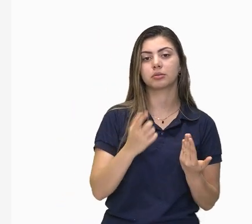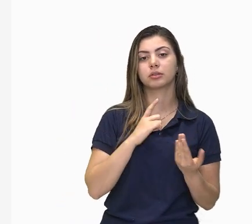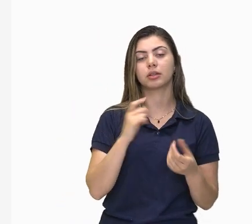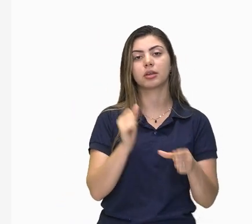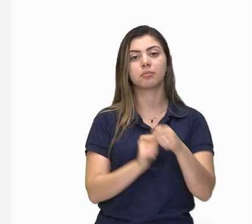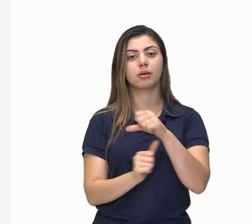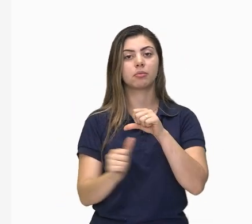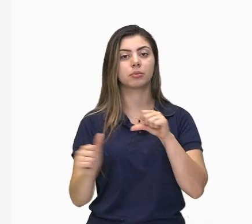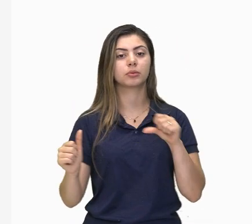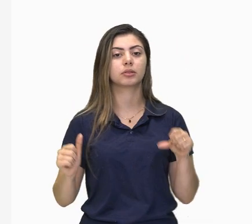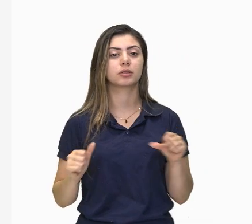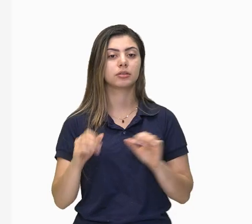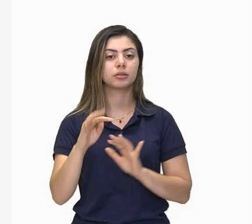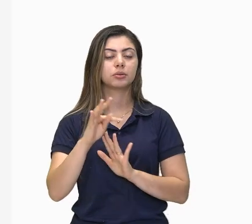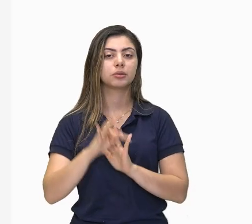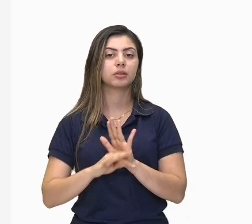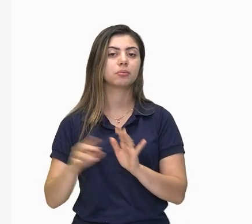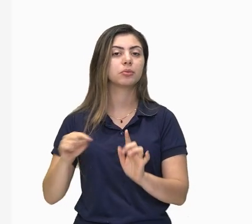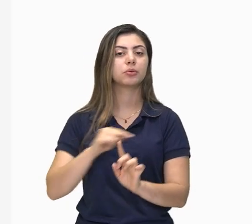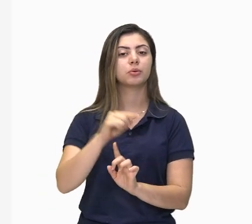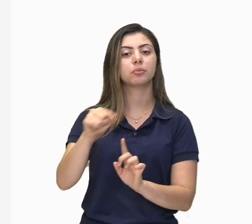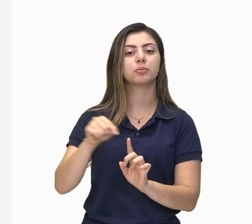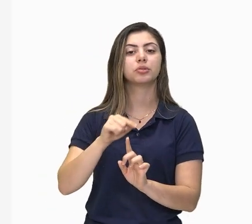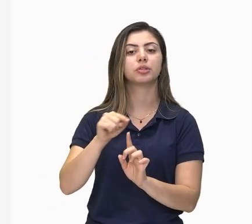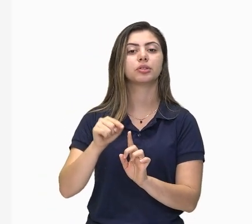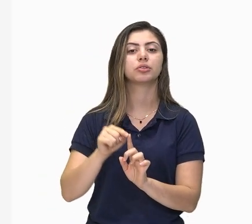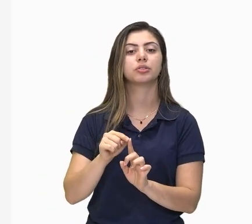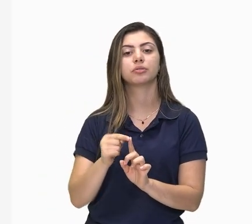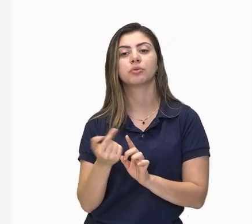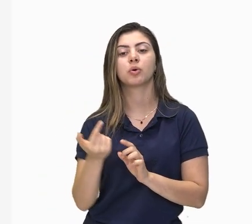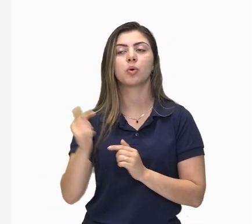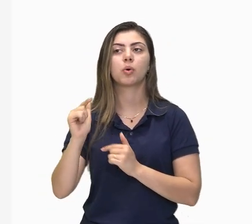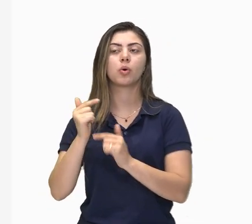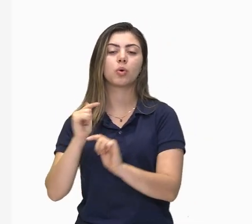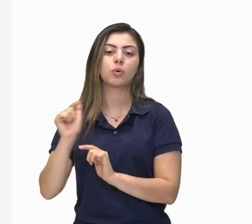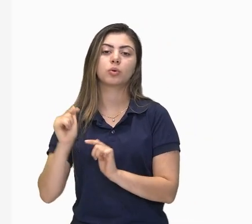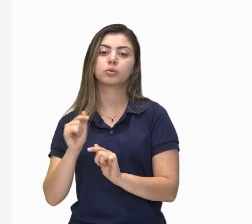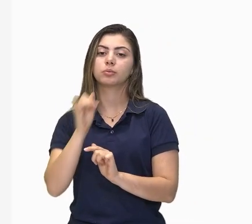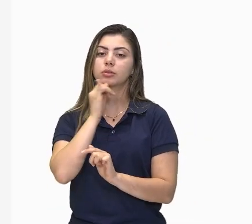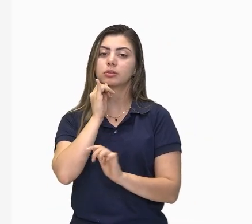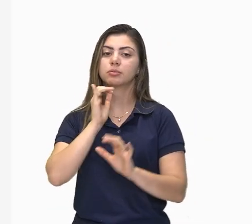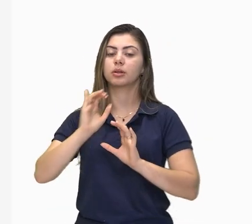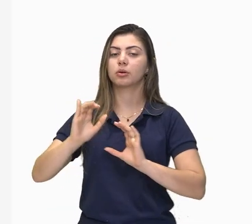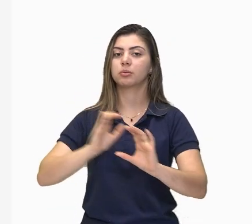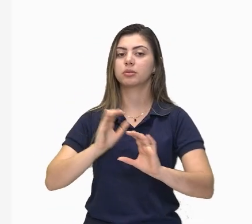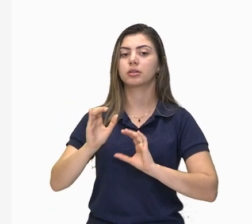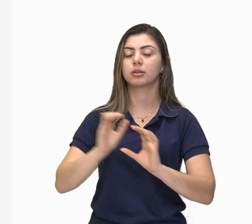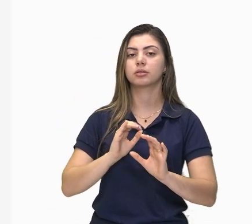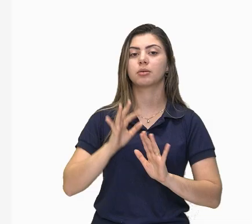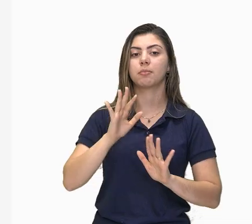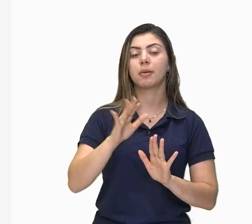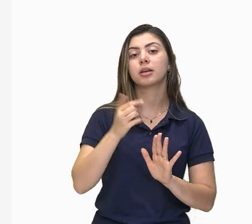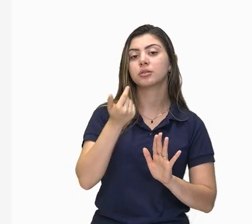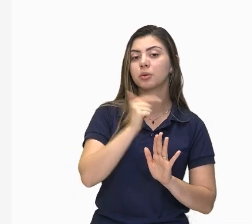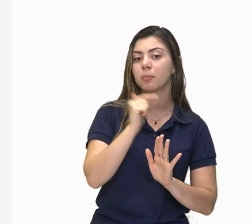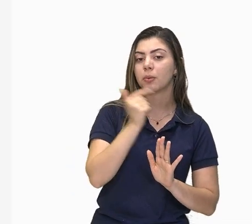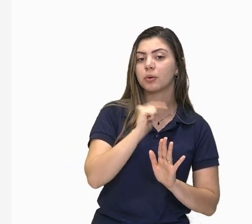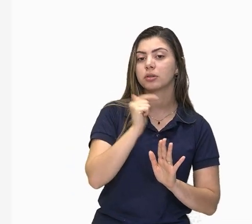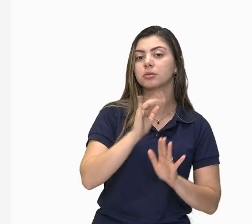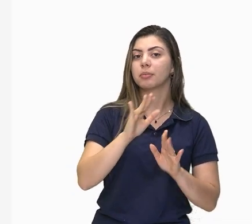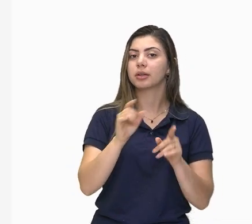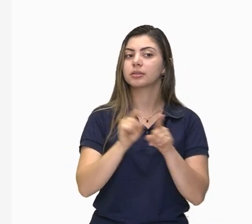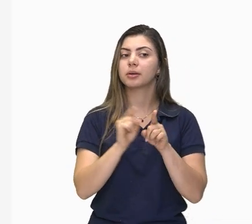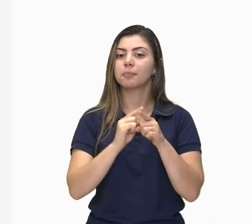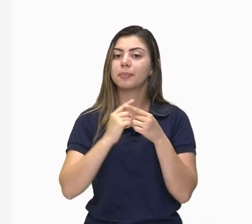um texto-fonte com o intuito de atingir outros propósitos comunicativos, não só humorísticos, mas